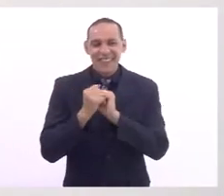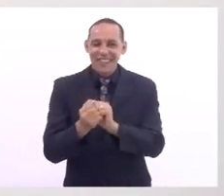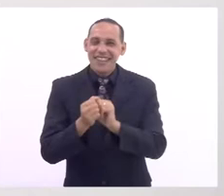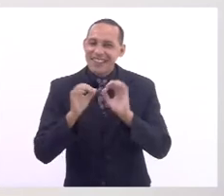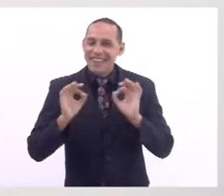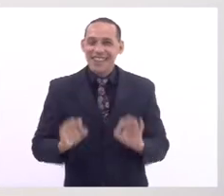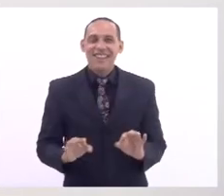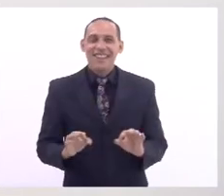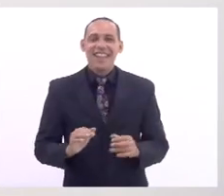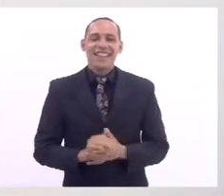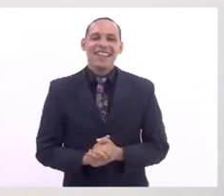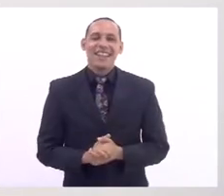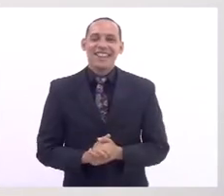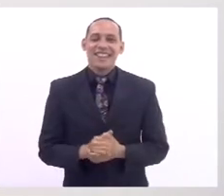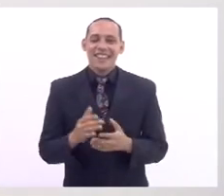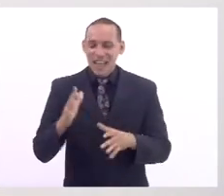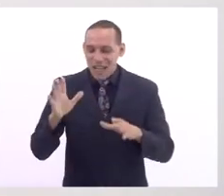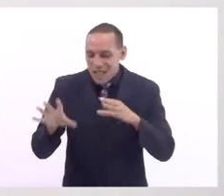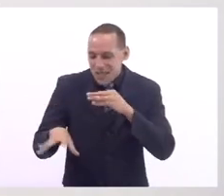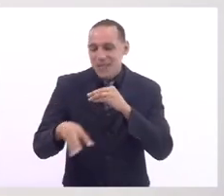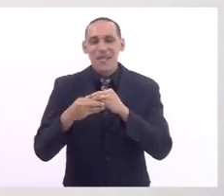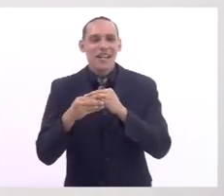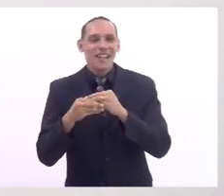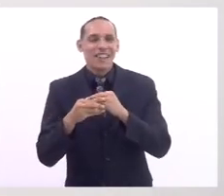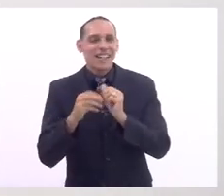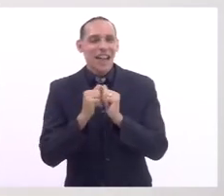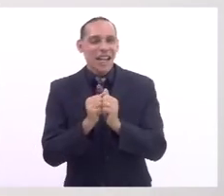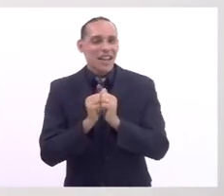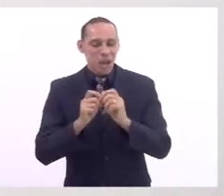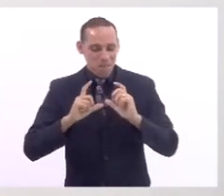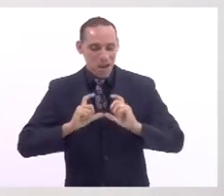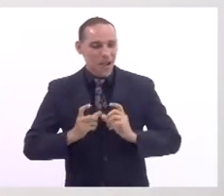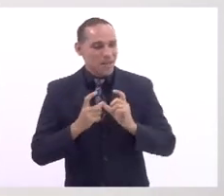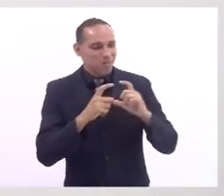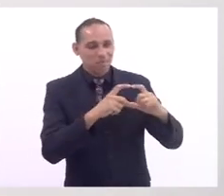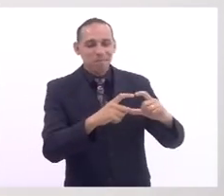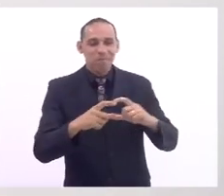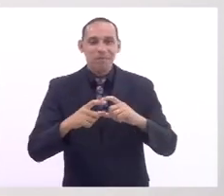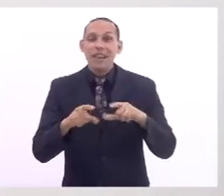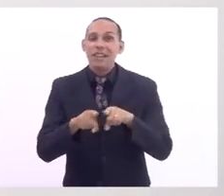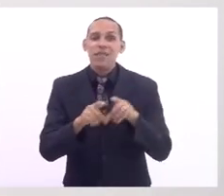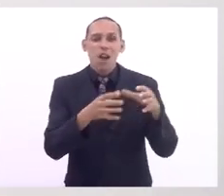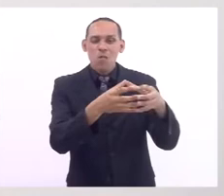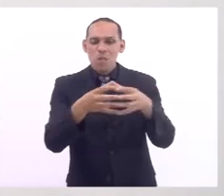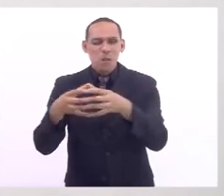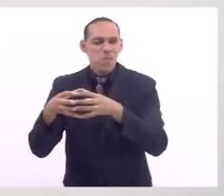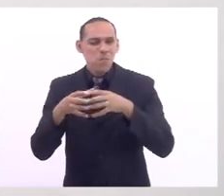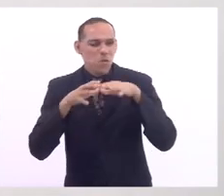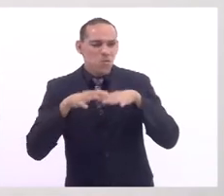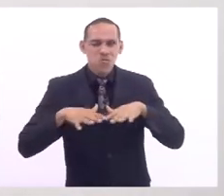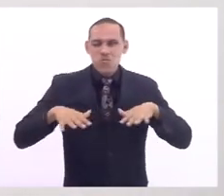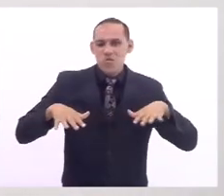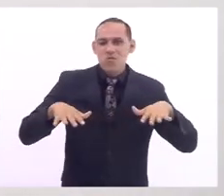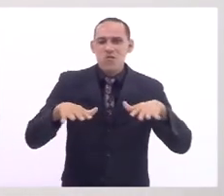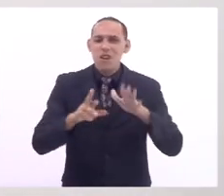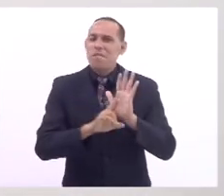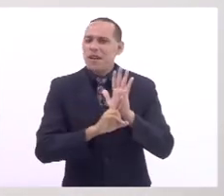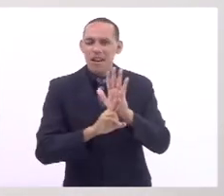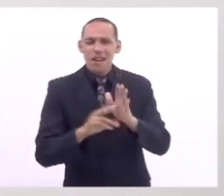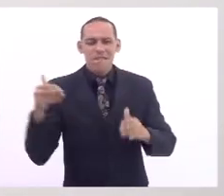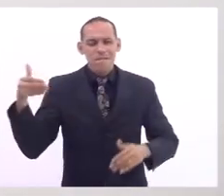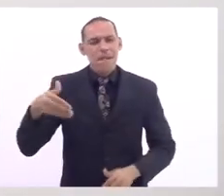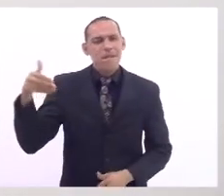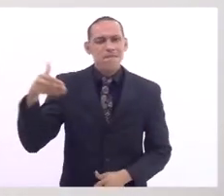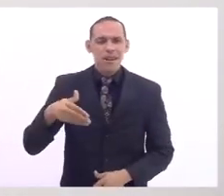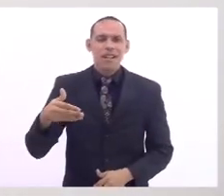me mandando aqui me somando a a essa medalha saudar a todos os coletivos coletivas representações